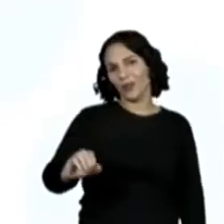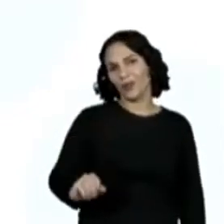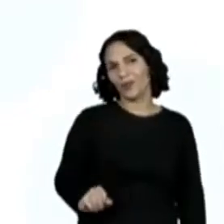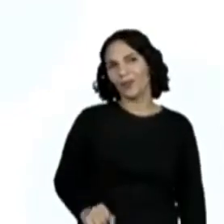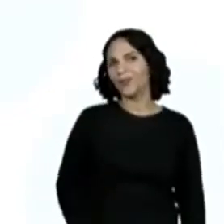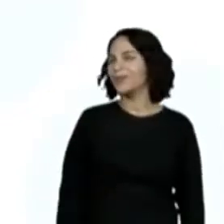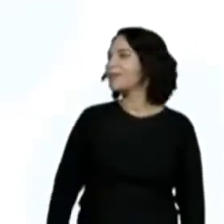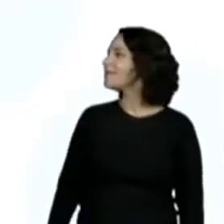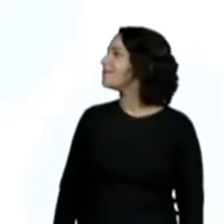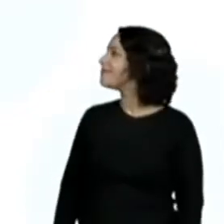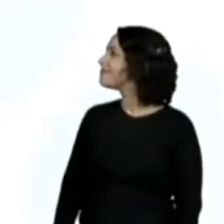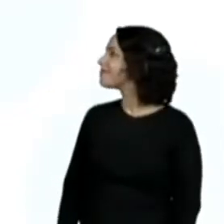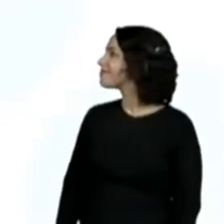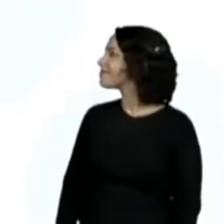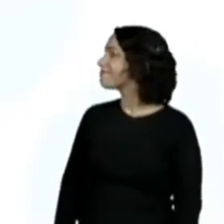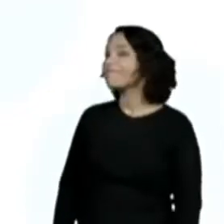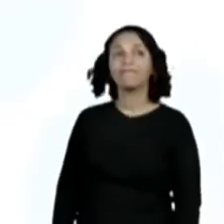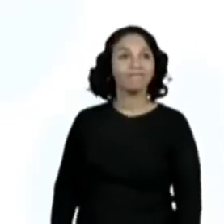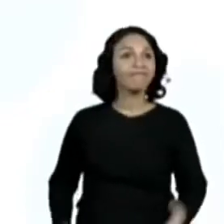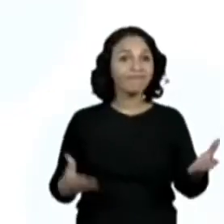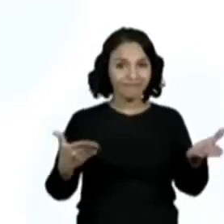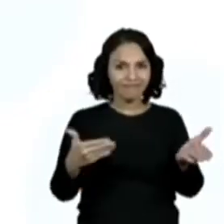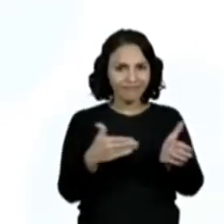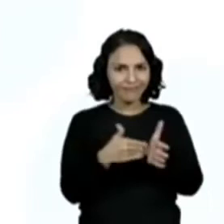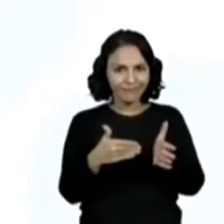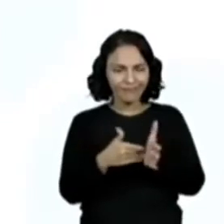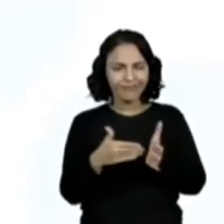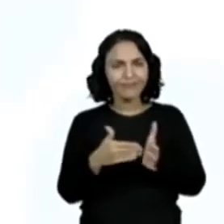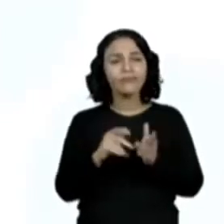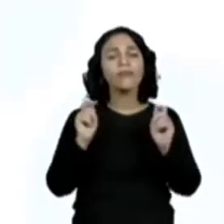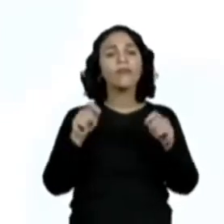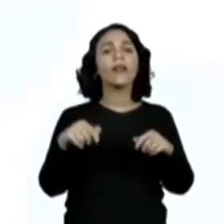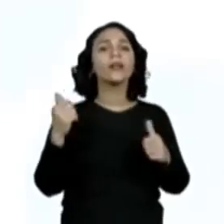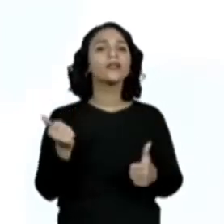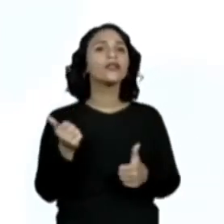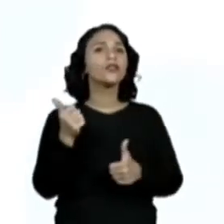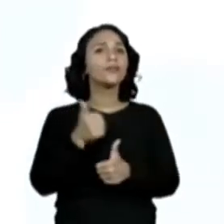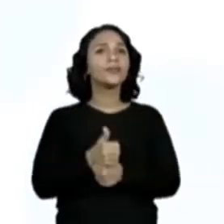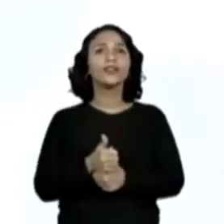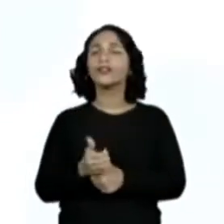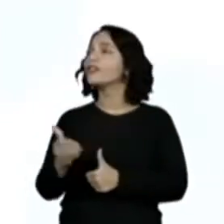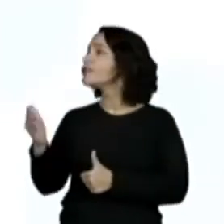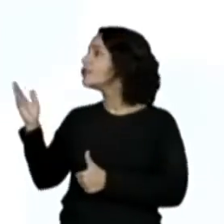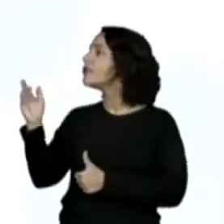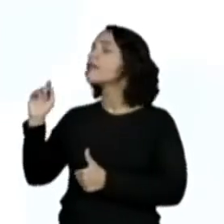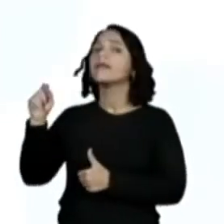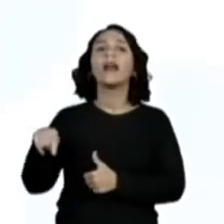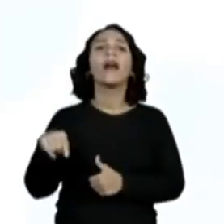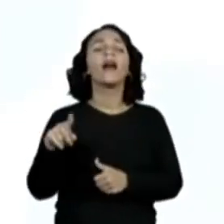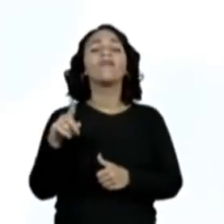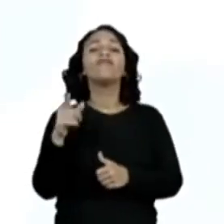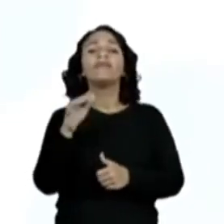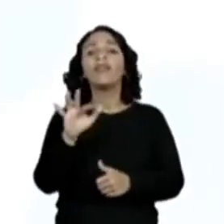E por último nessa tela, a gente pode substituir esse fio por uma fitinha. Vamos